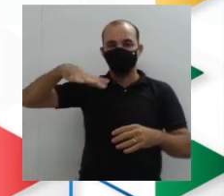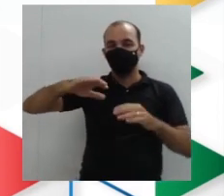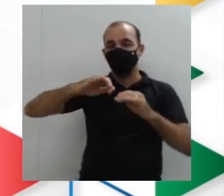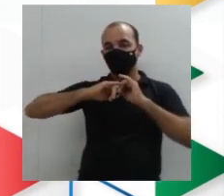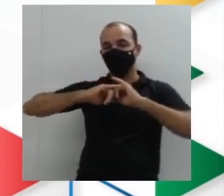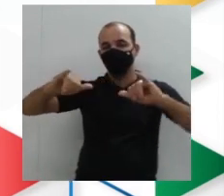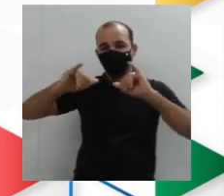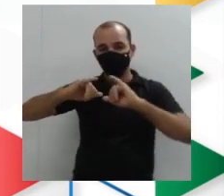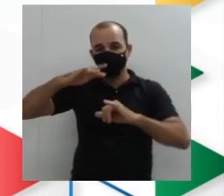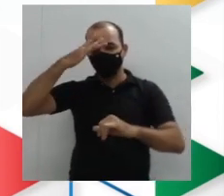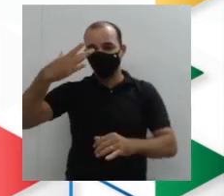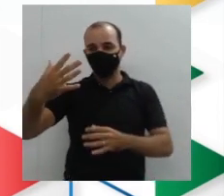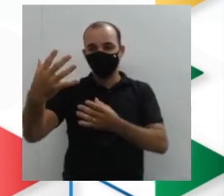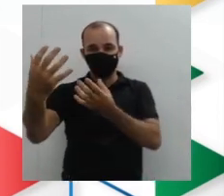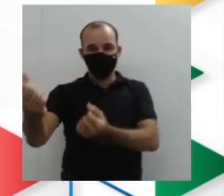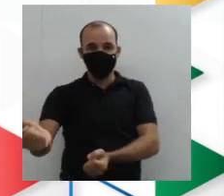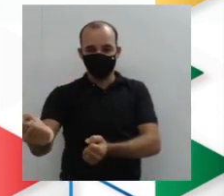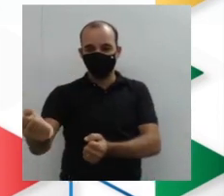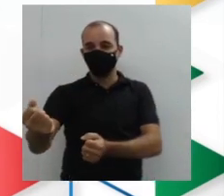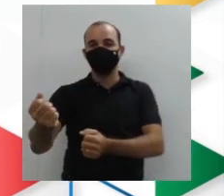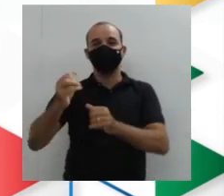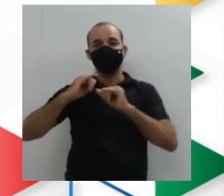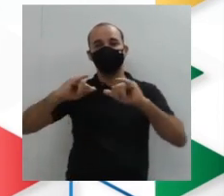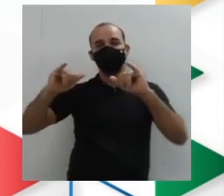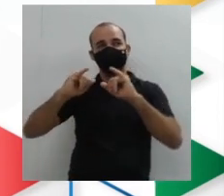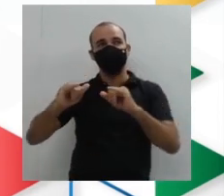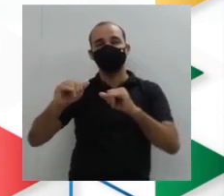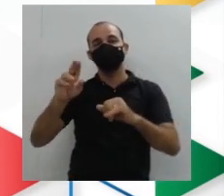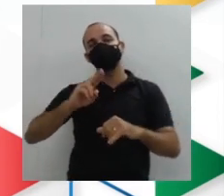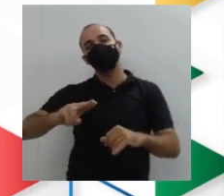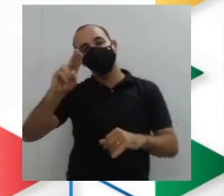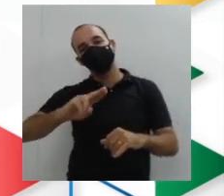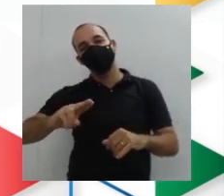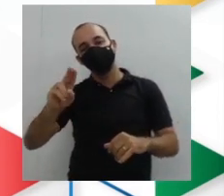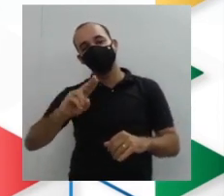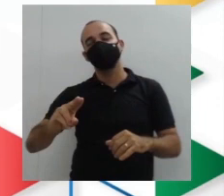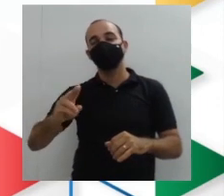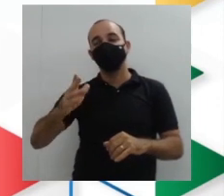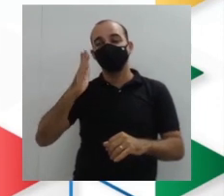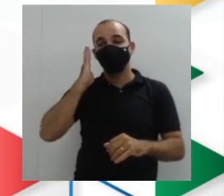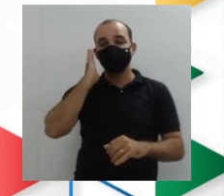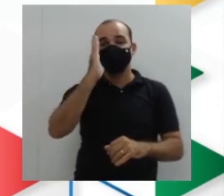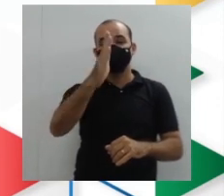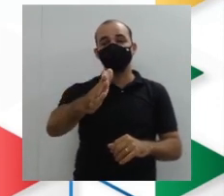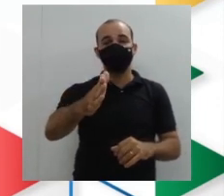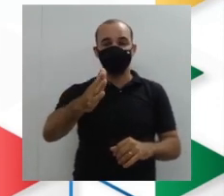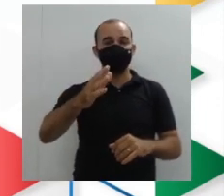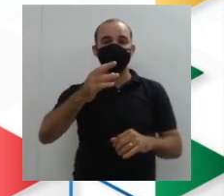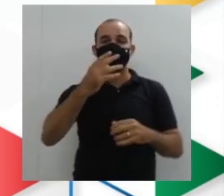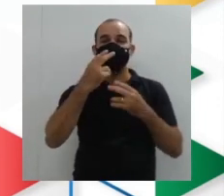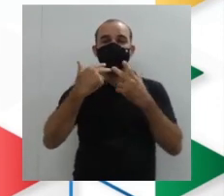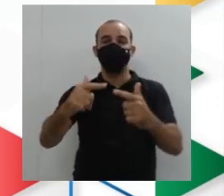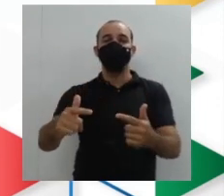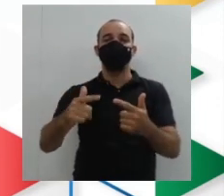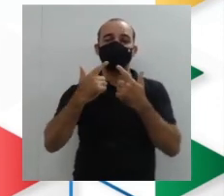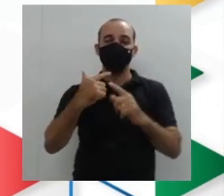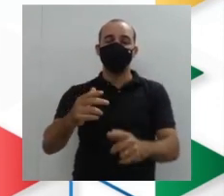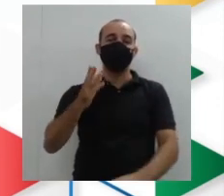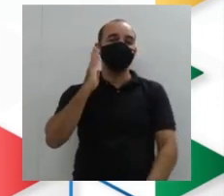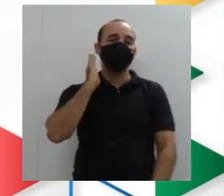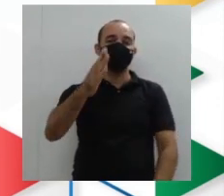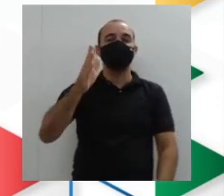e utiliza uma linguagem direta, clara e persuasiva. É quase sempre constituída